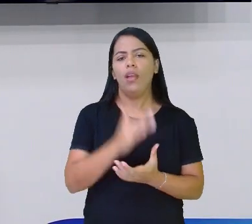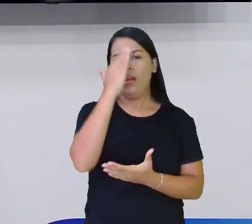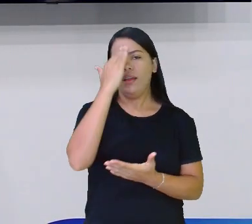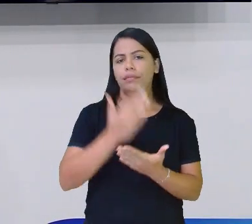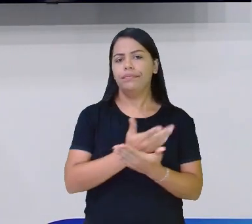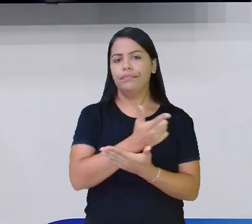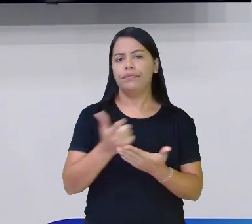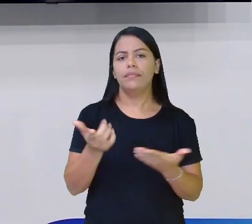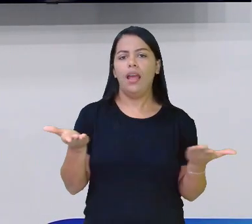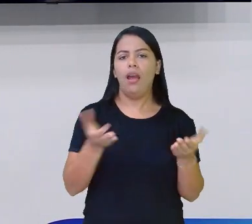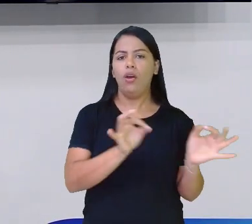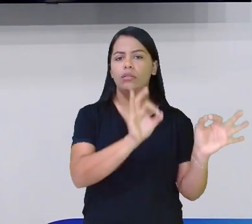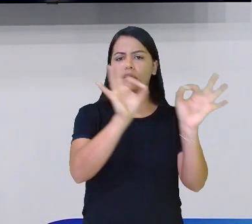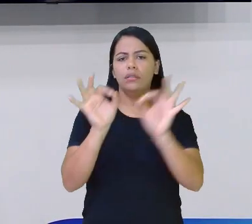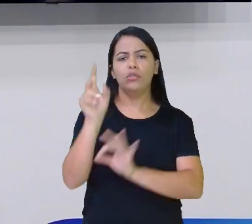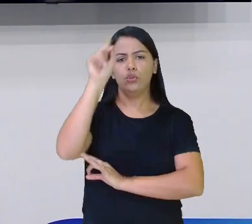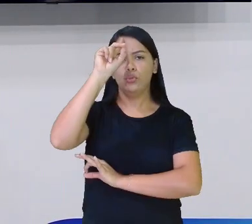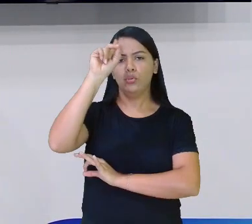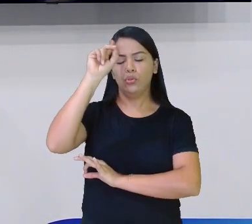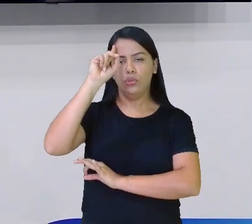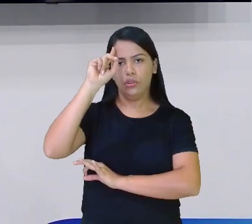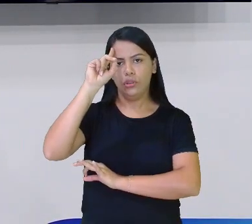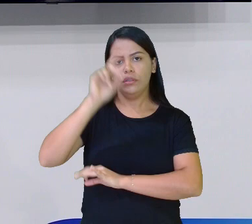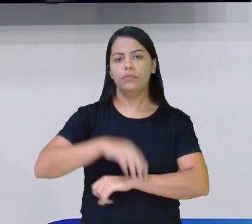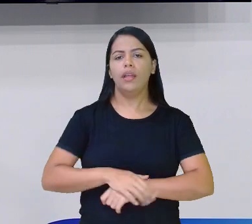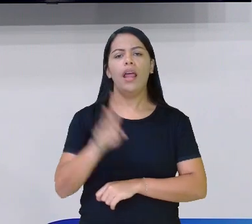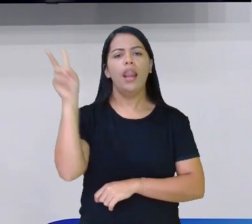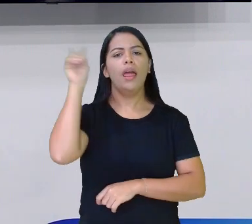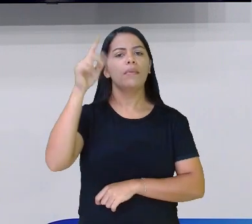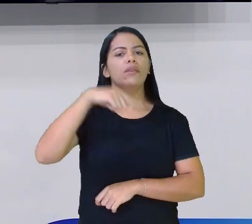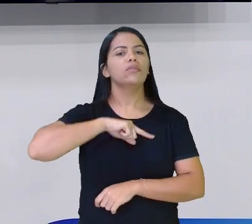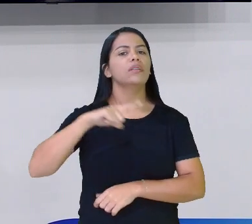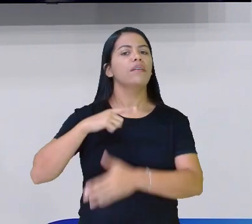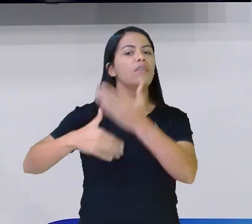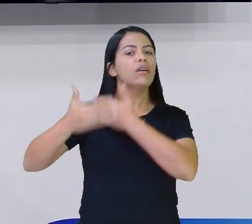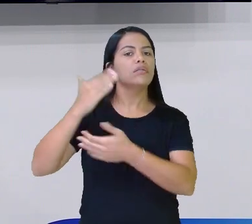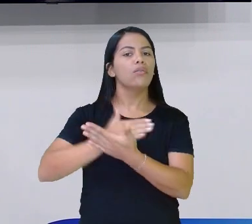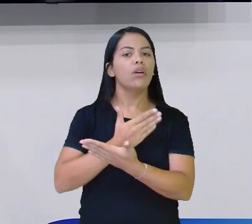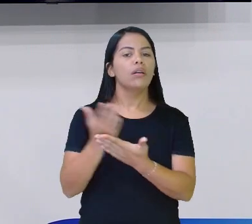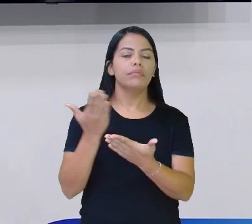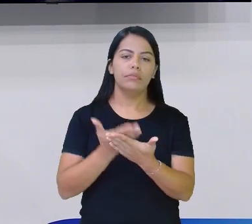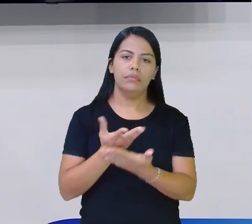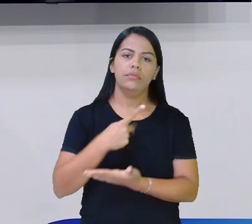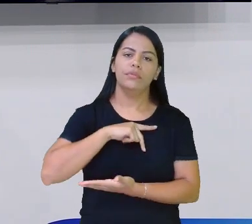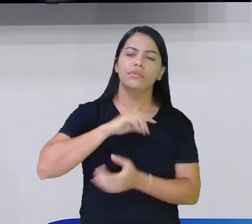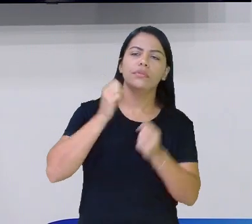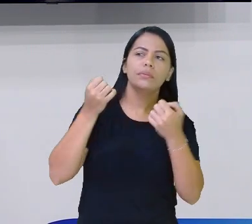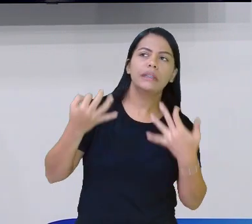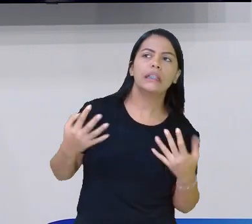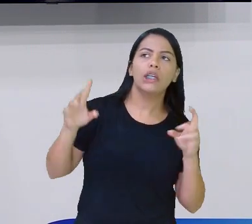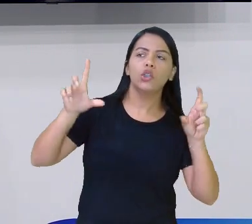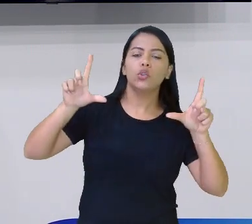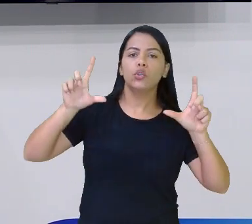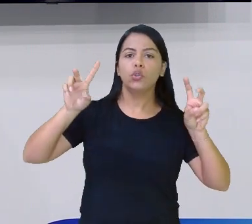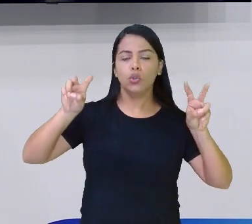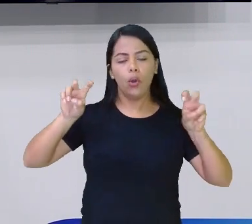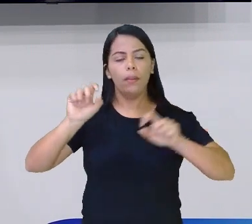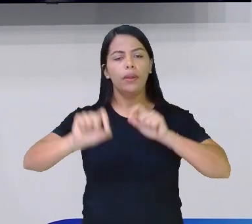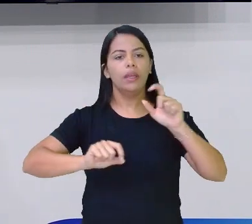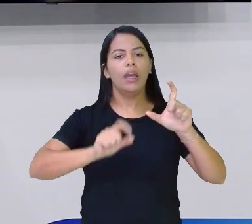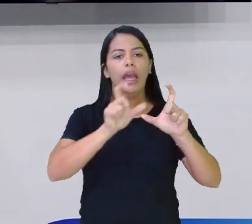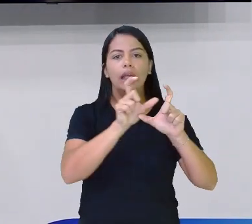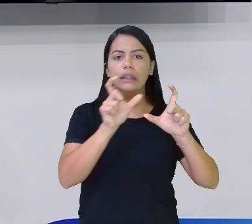vocês que nos acompanham diariamente lembram que tivemos algumas aulas onde falamos sobre tirinhas,